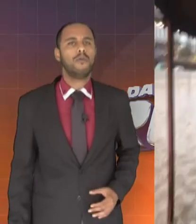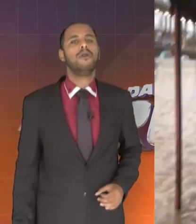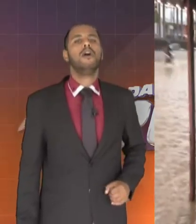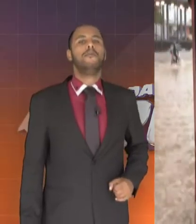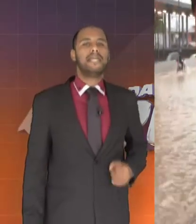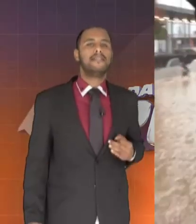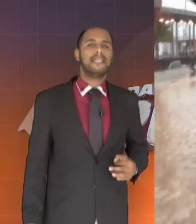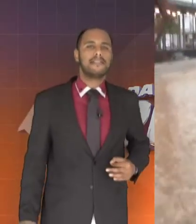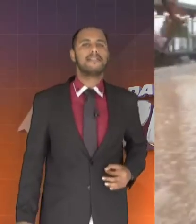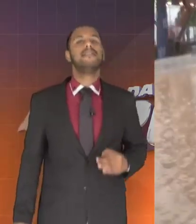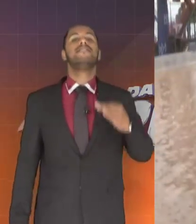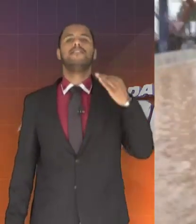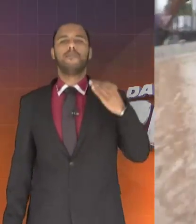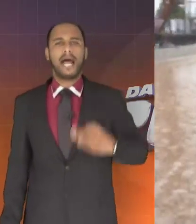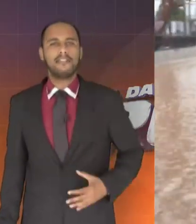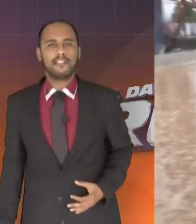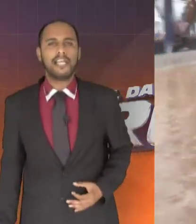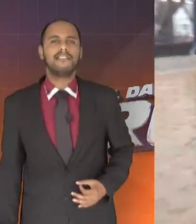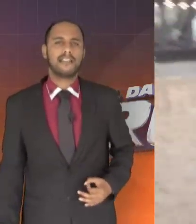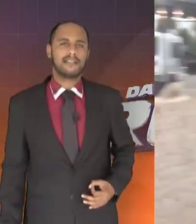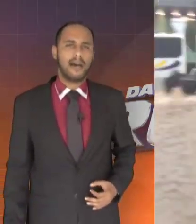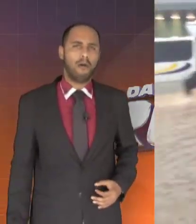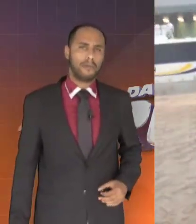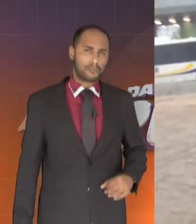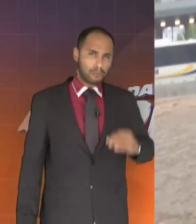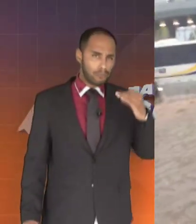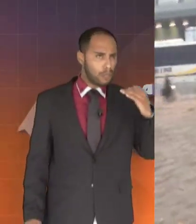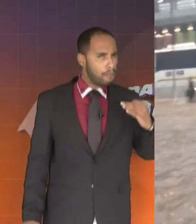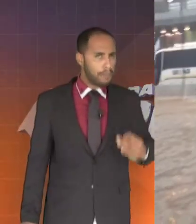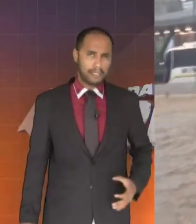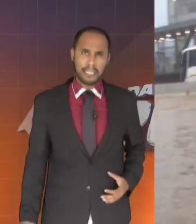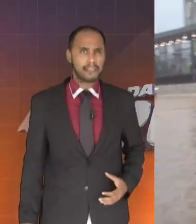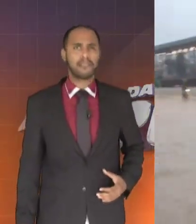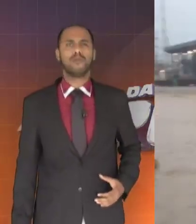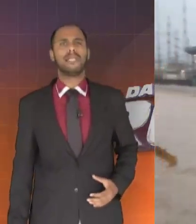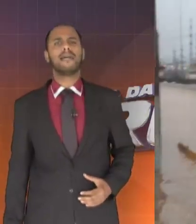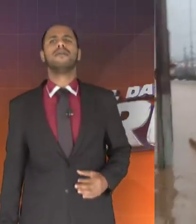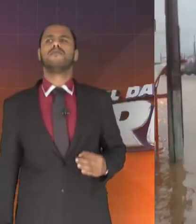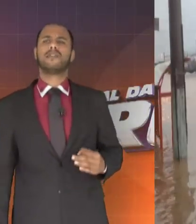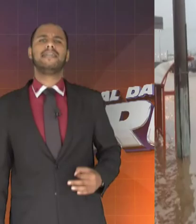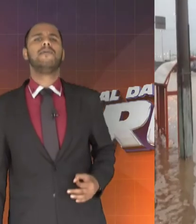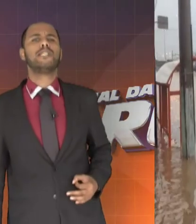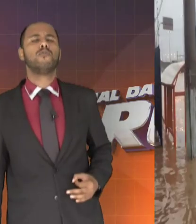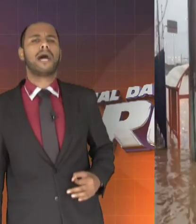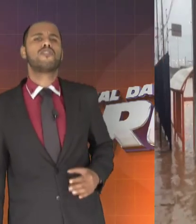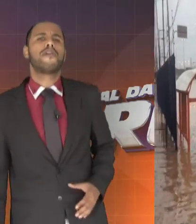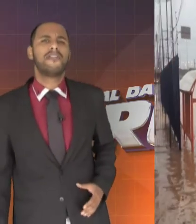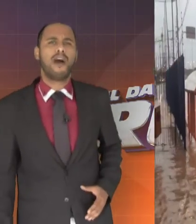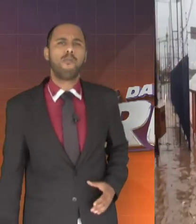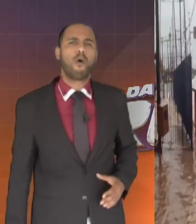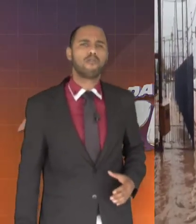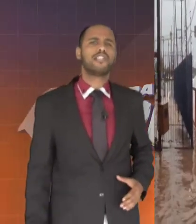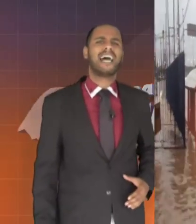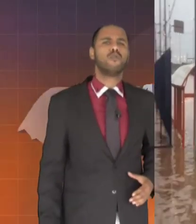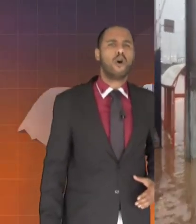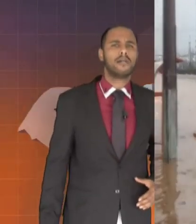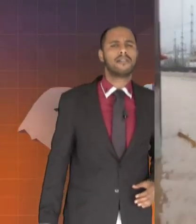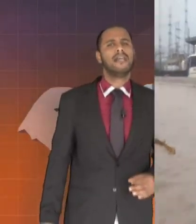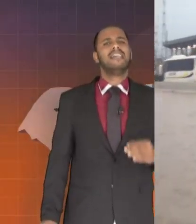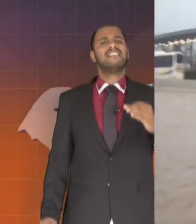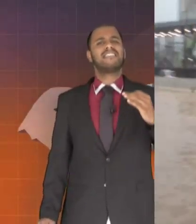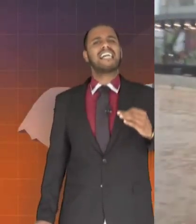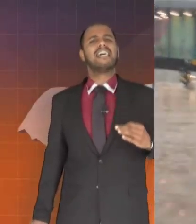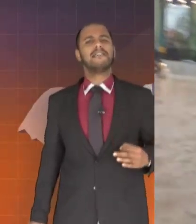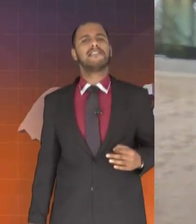de lobo, precisa-se de mais higienização, precisa-se cuidar do saneamento básico. Afinal, o povo de